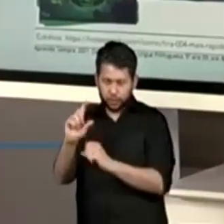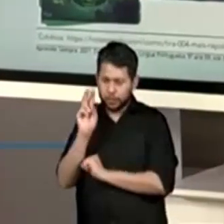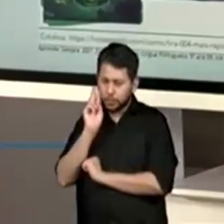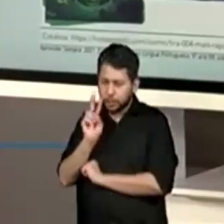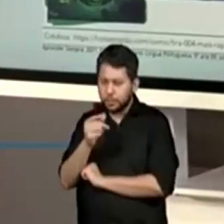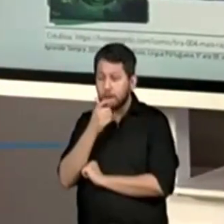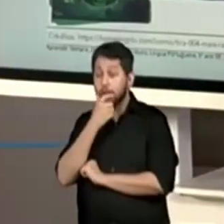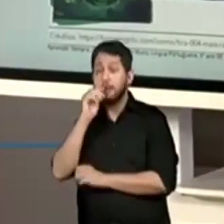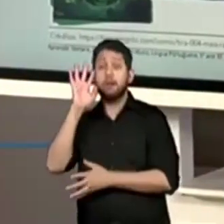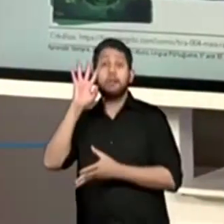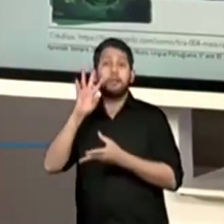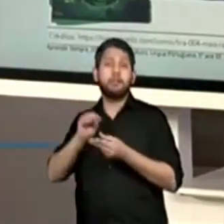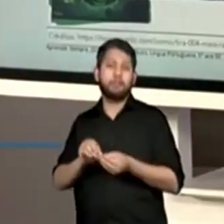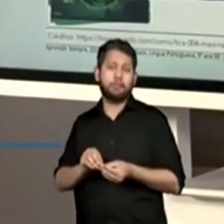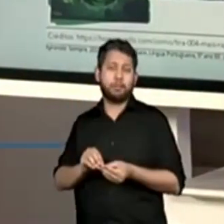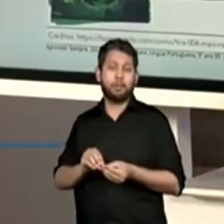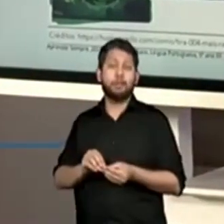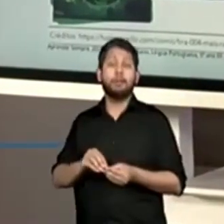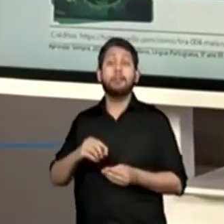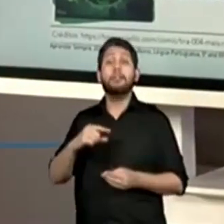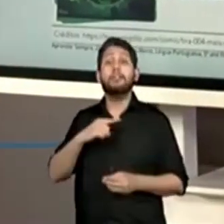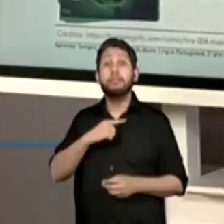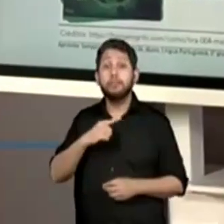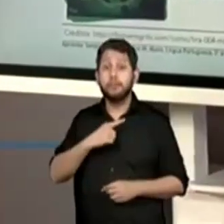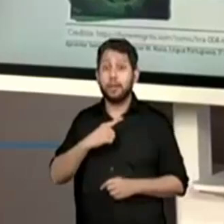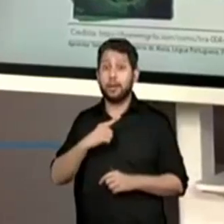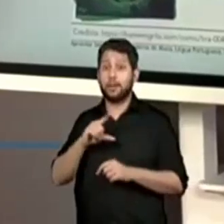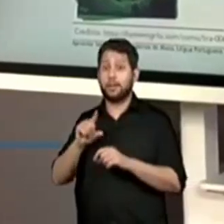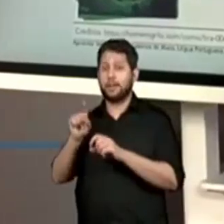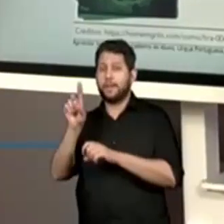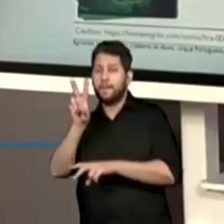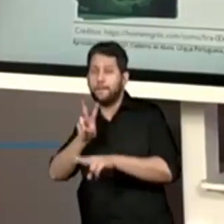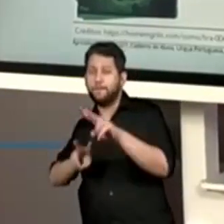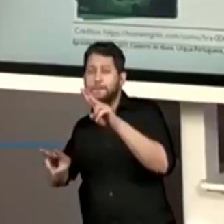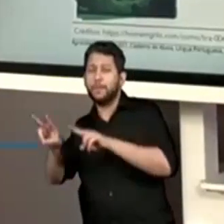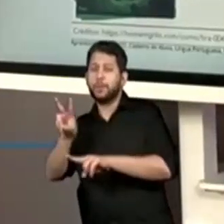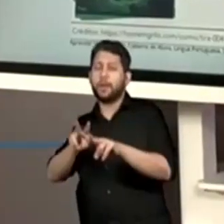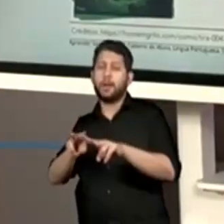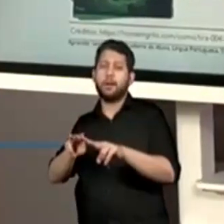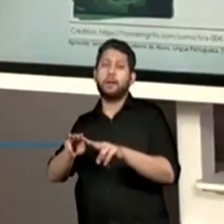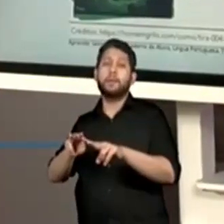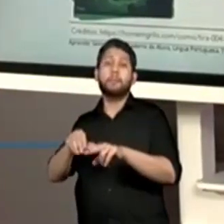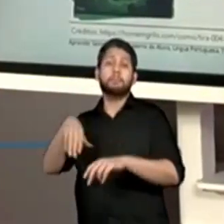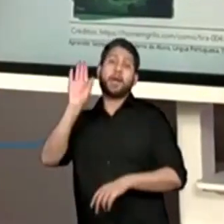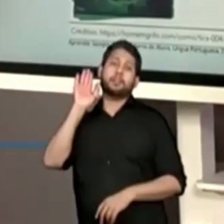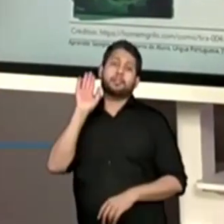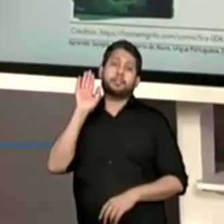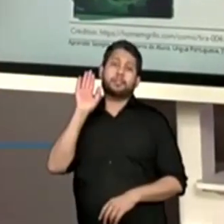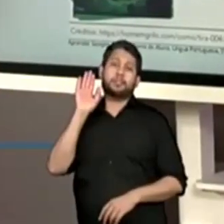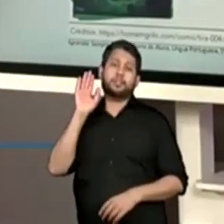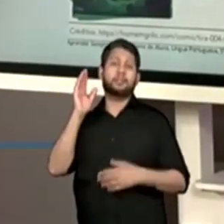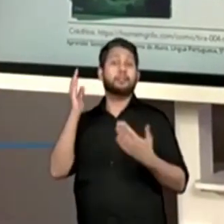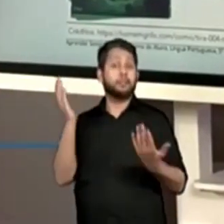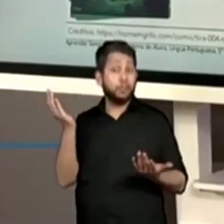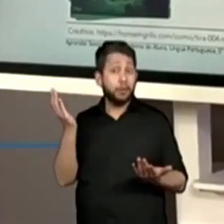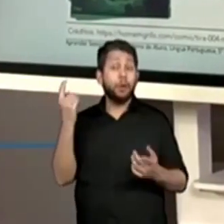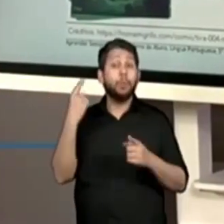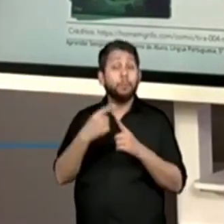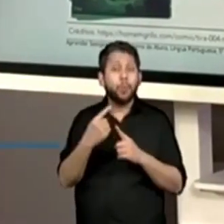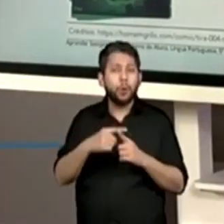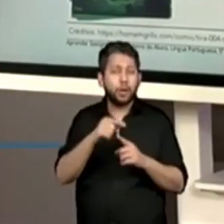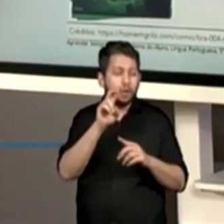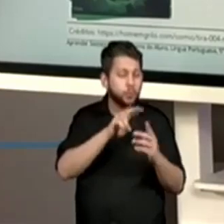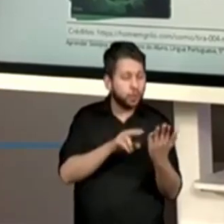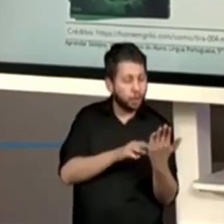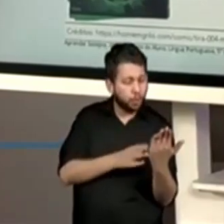na maioria das vezes, os elementos não verbais, que é o que dá o dinamismo